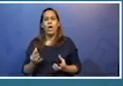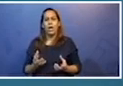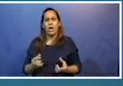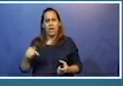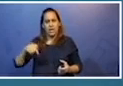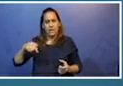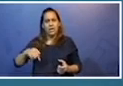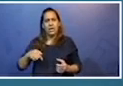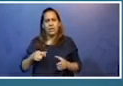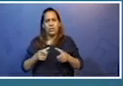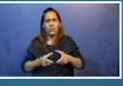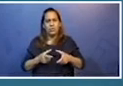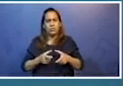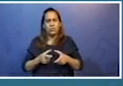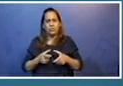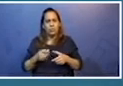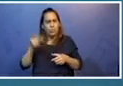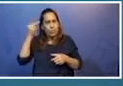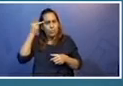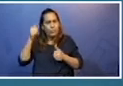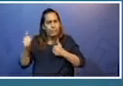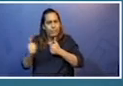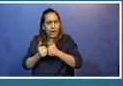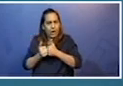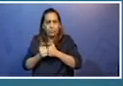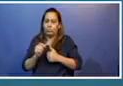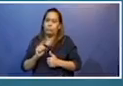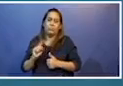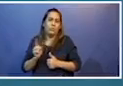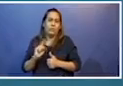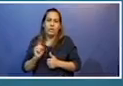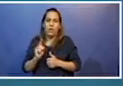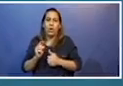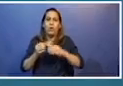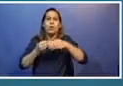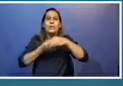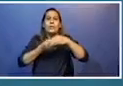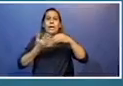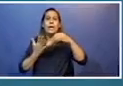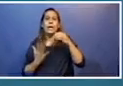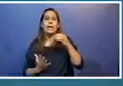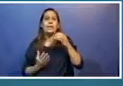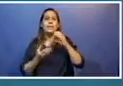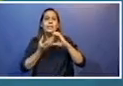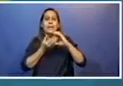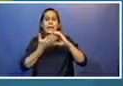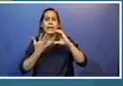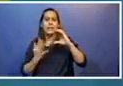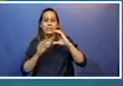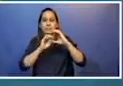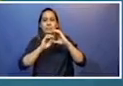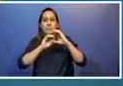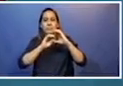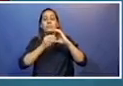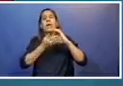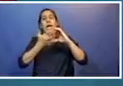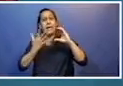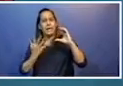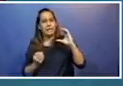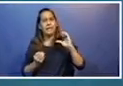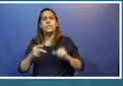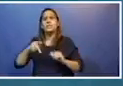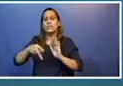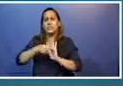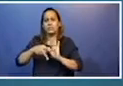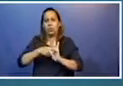região? Não. E nós vamos conhecer que eles têm características próprias. Continuando a nossa viagem para